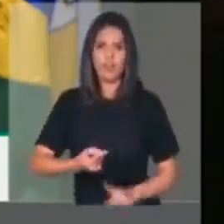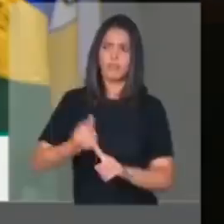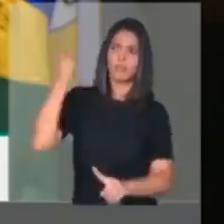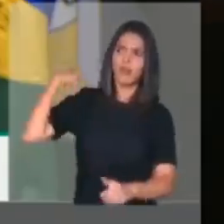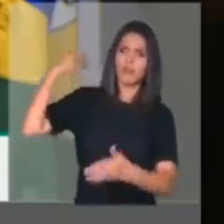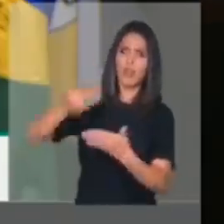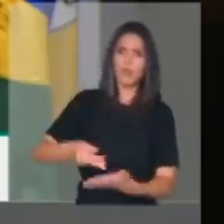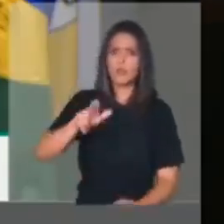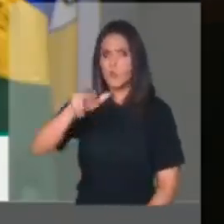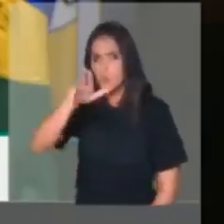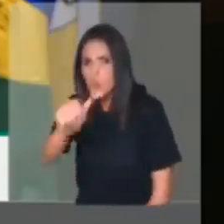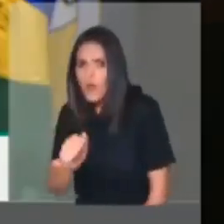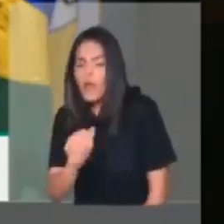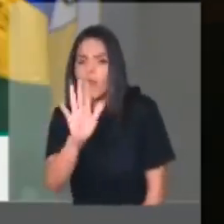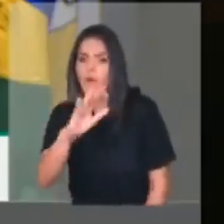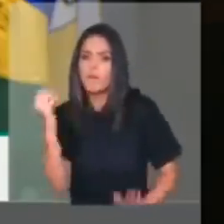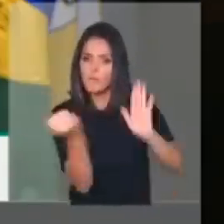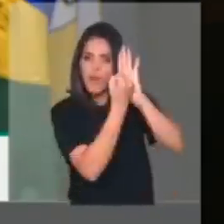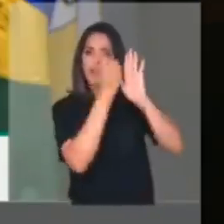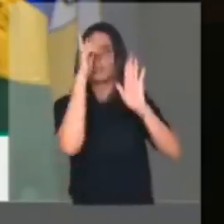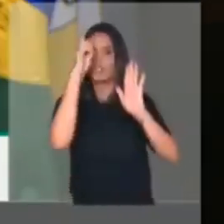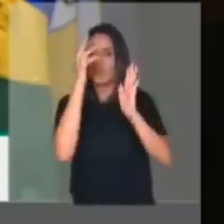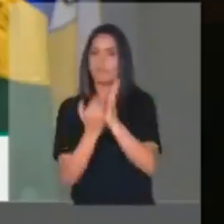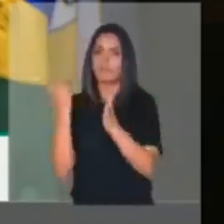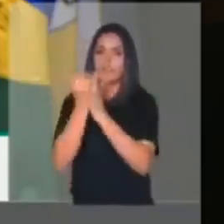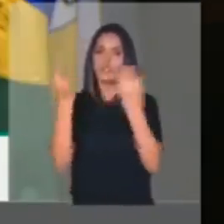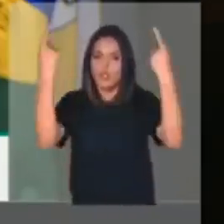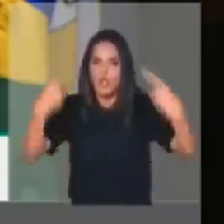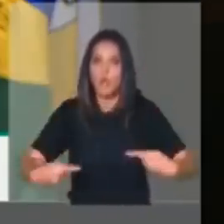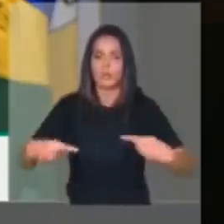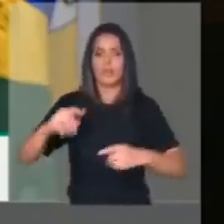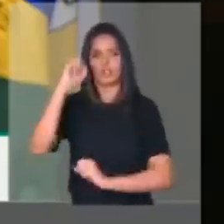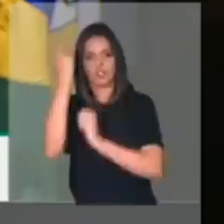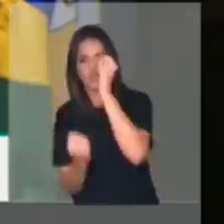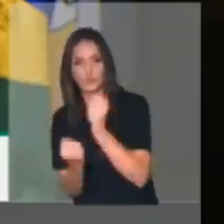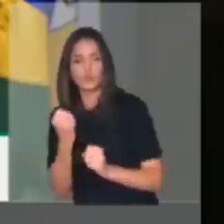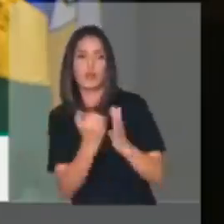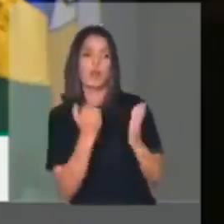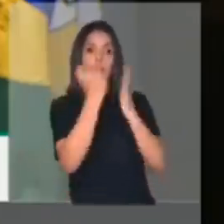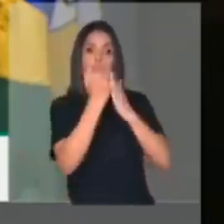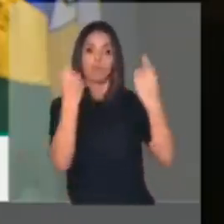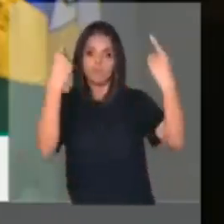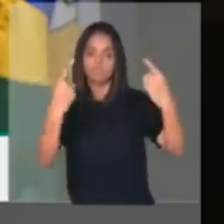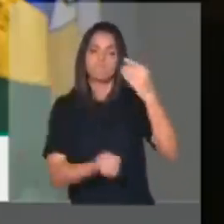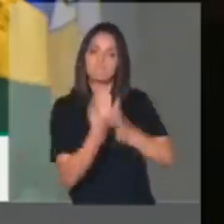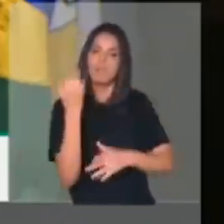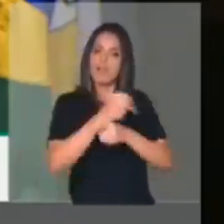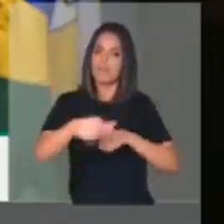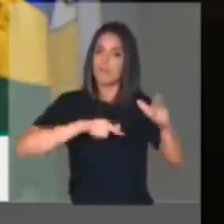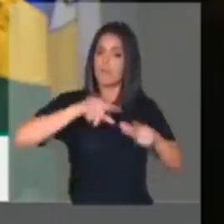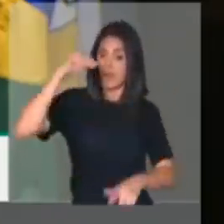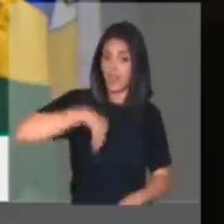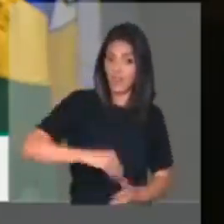em 20 anos e marca na história um aumento de competitividade na nossa indústria, um aumento na geração de emprego e de